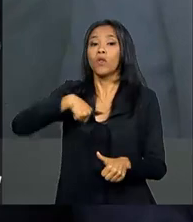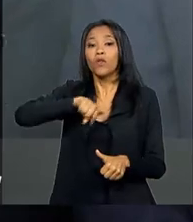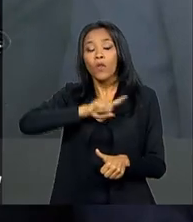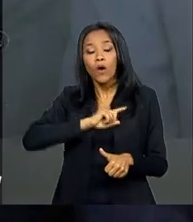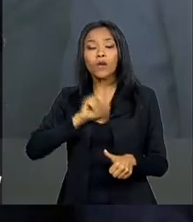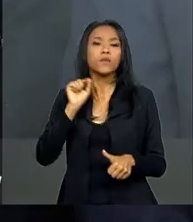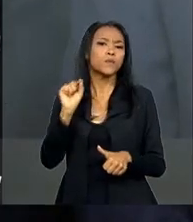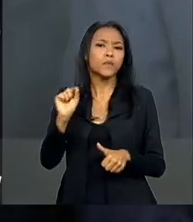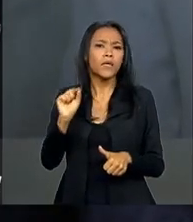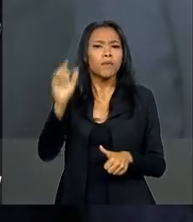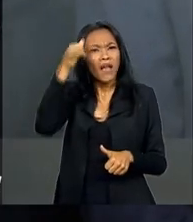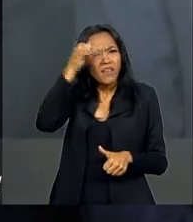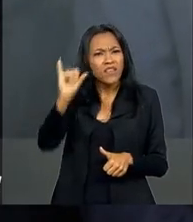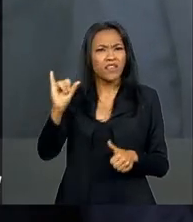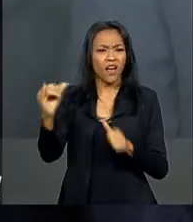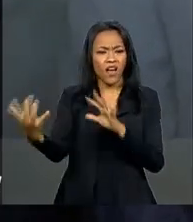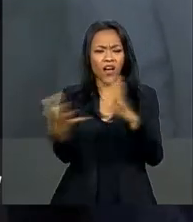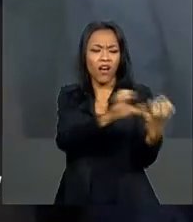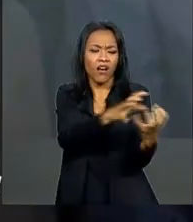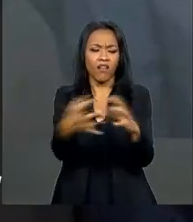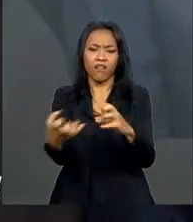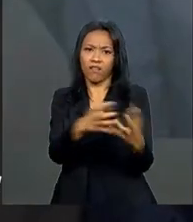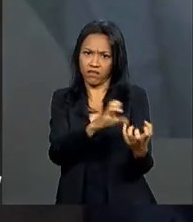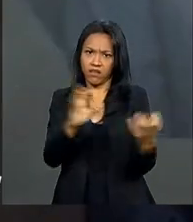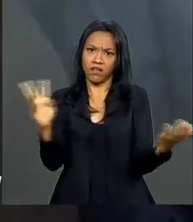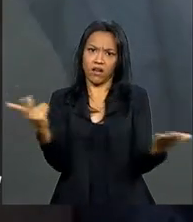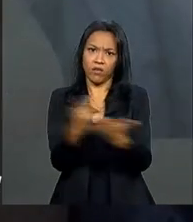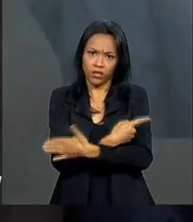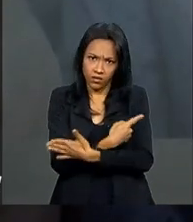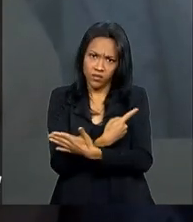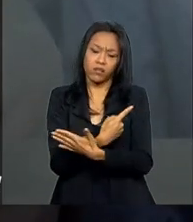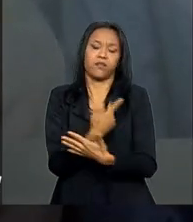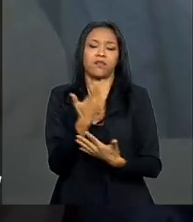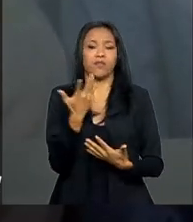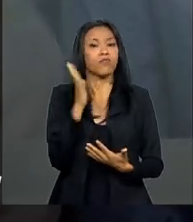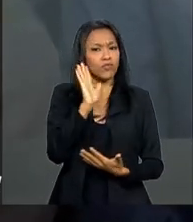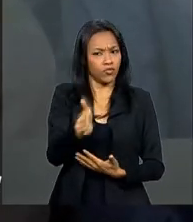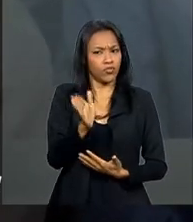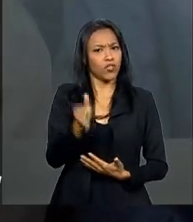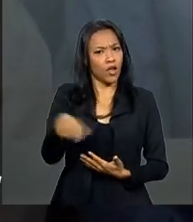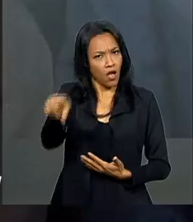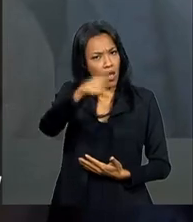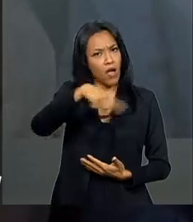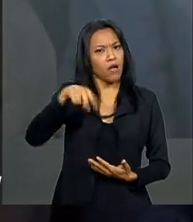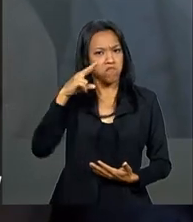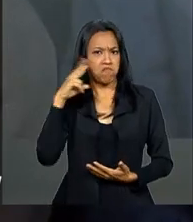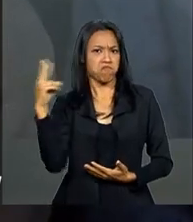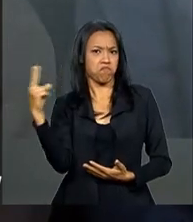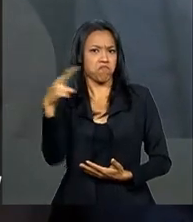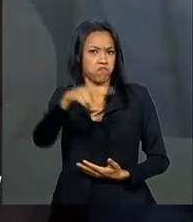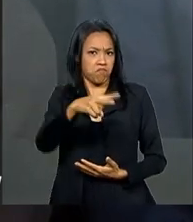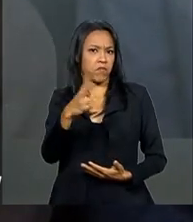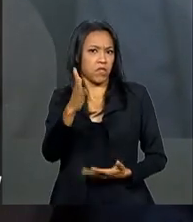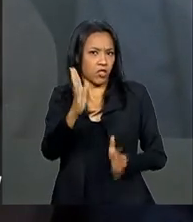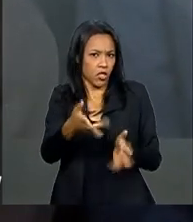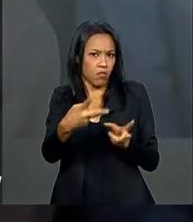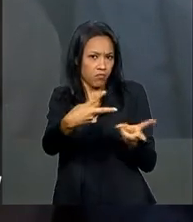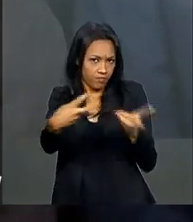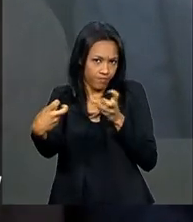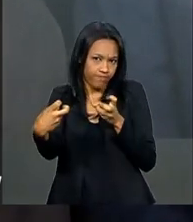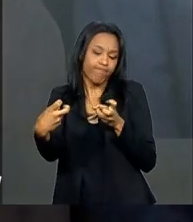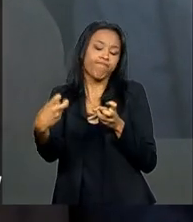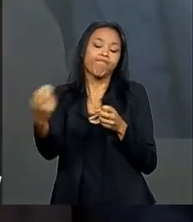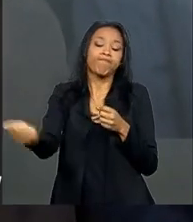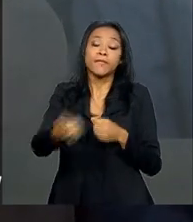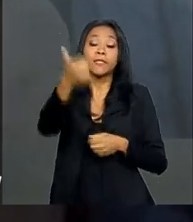para impedir conflitos que se armaram lá nesses últimos dias, como os senhores, como vocês todos puderam verificar.